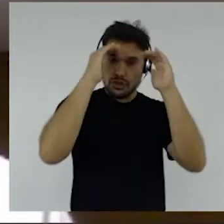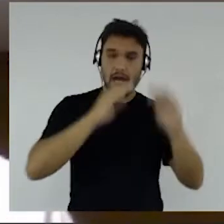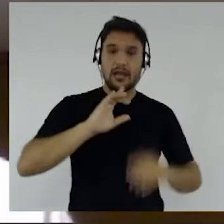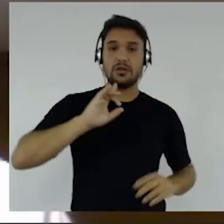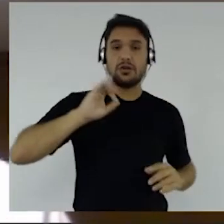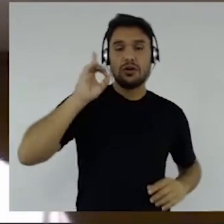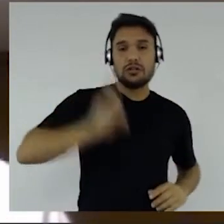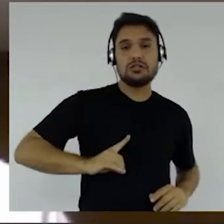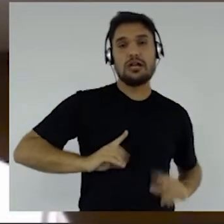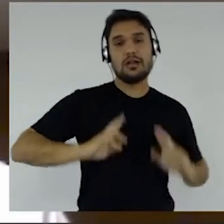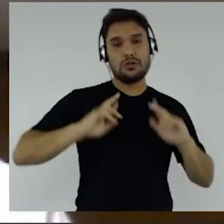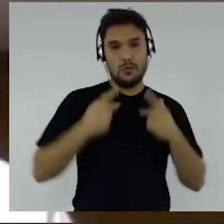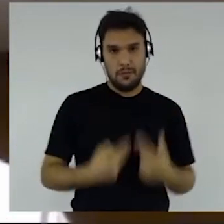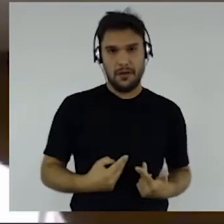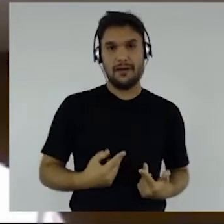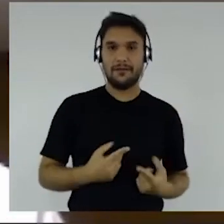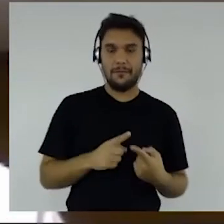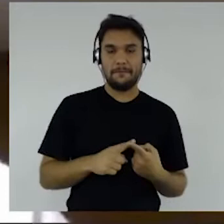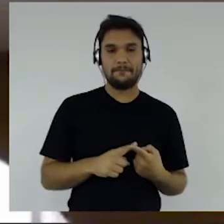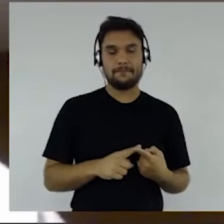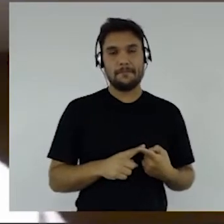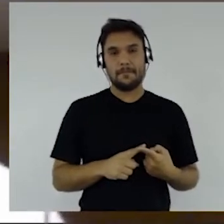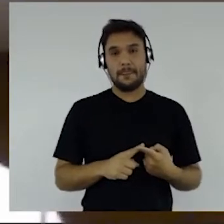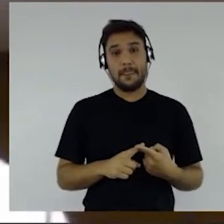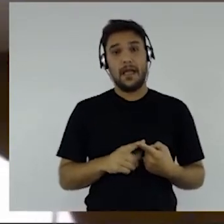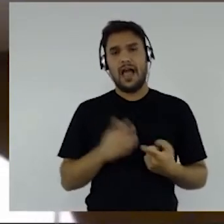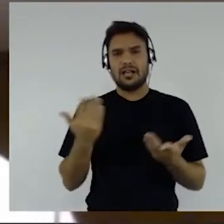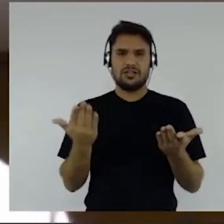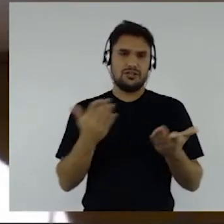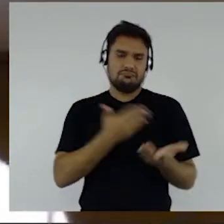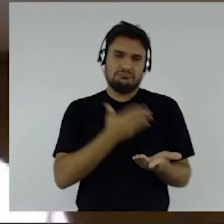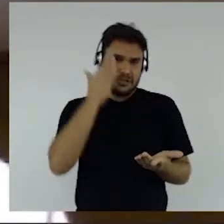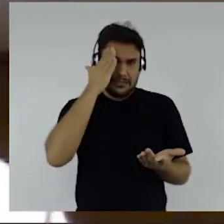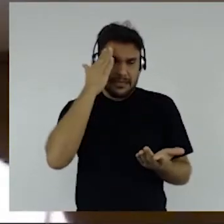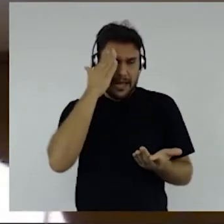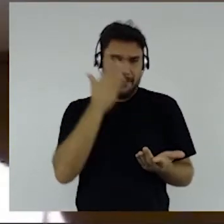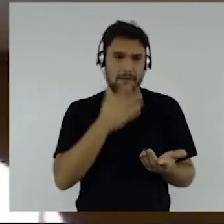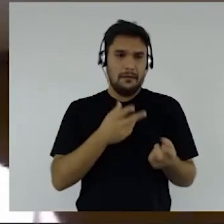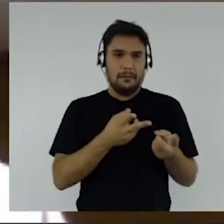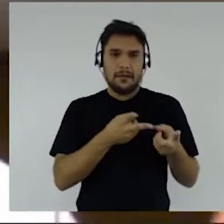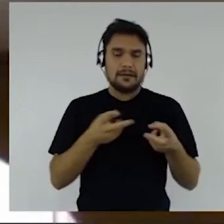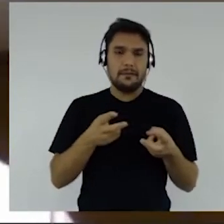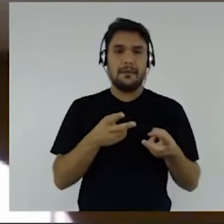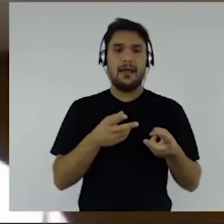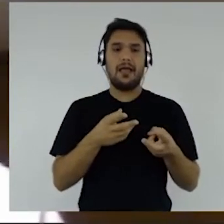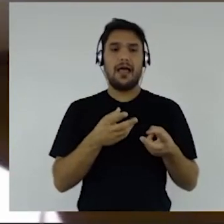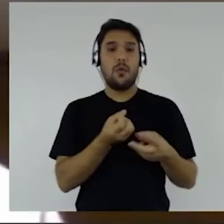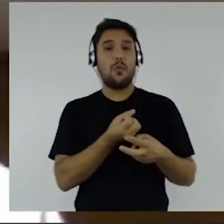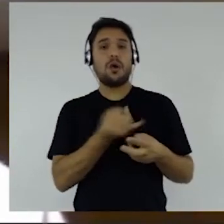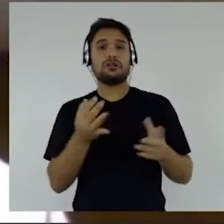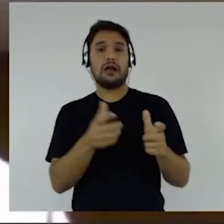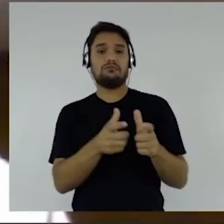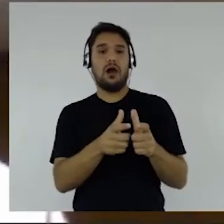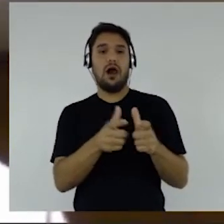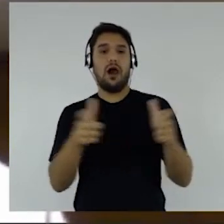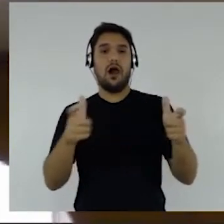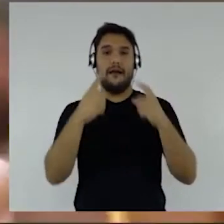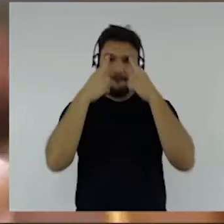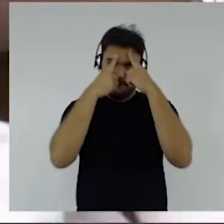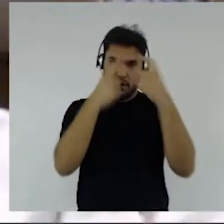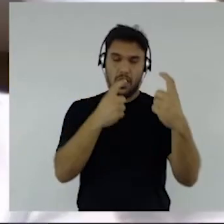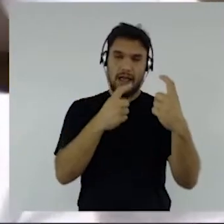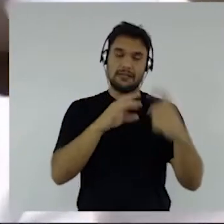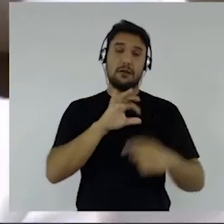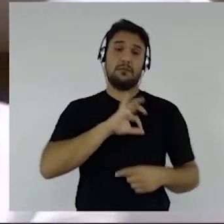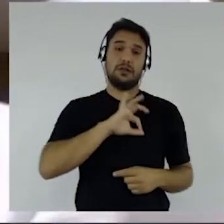garantias fundamentais. A gente bem sabe, e basta olhar para os números crescentes da violência policial